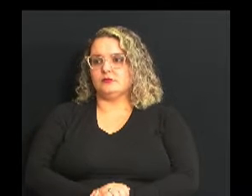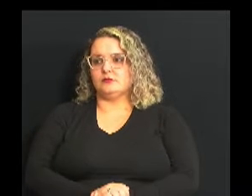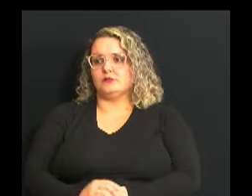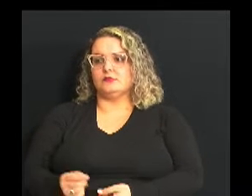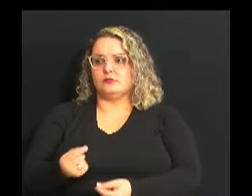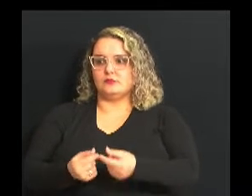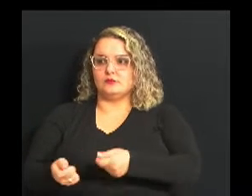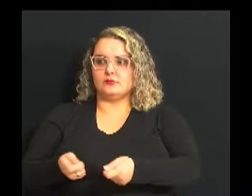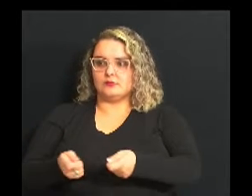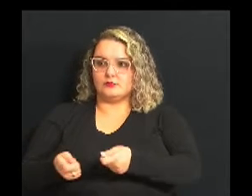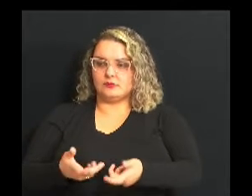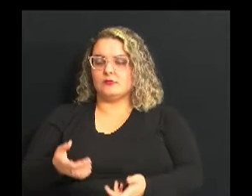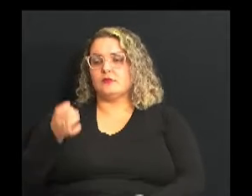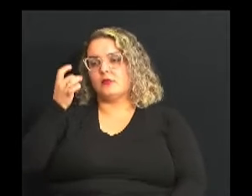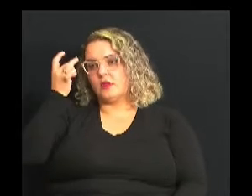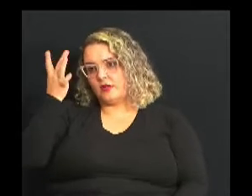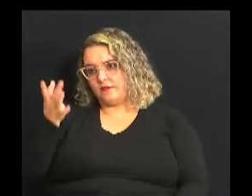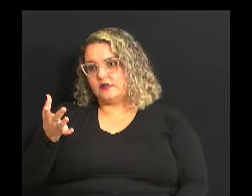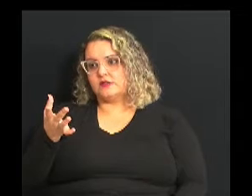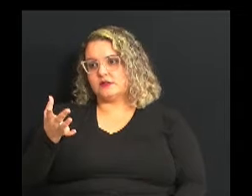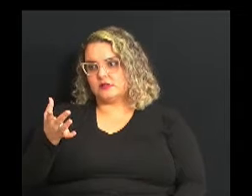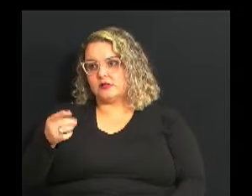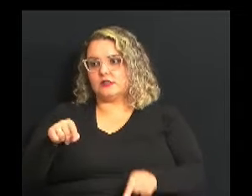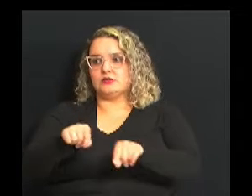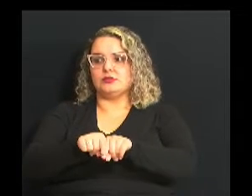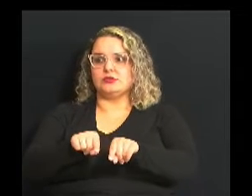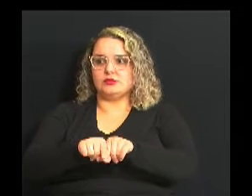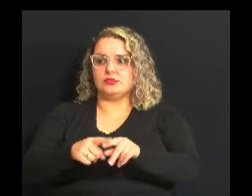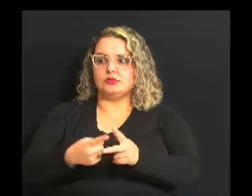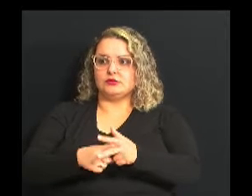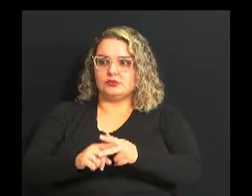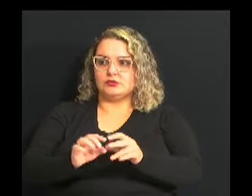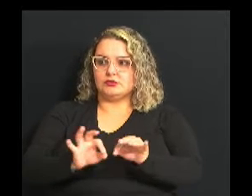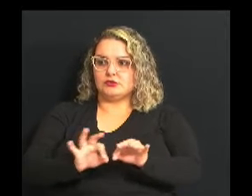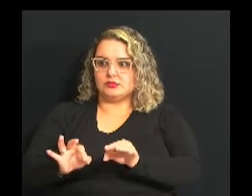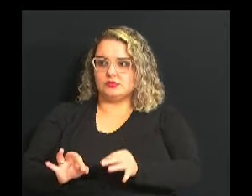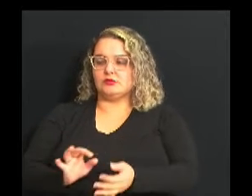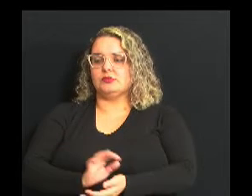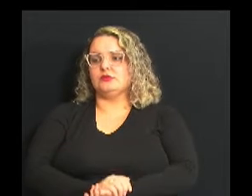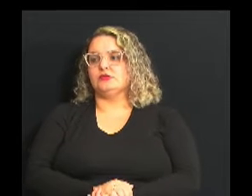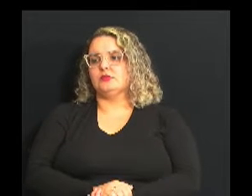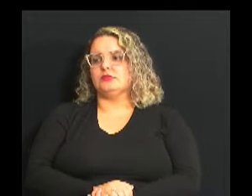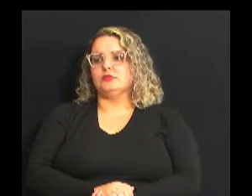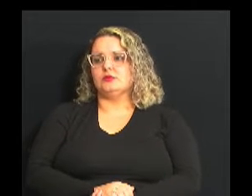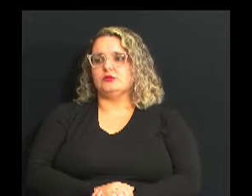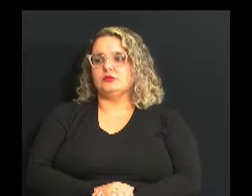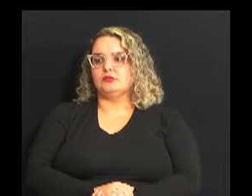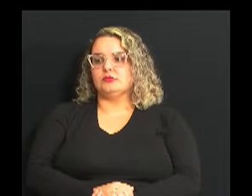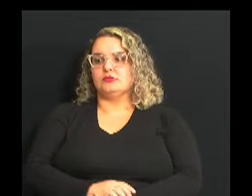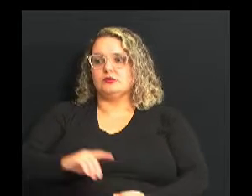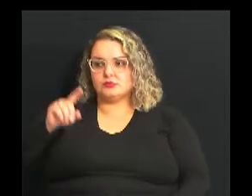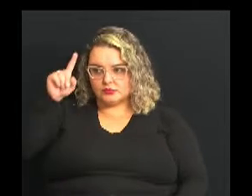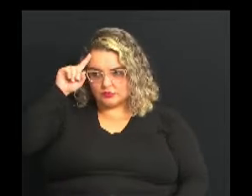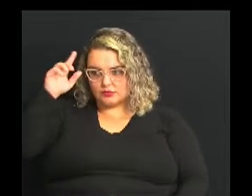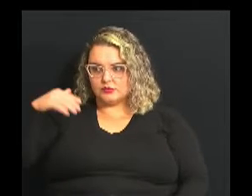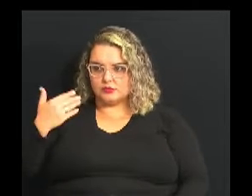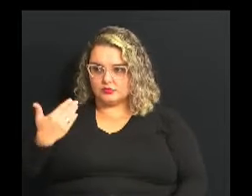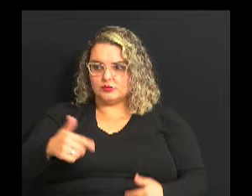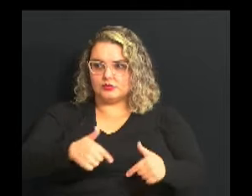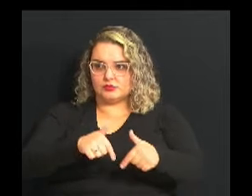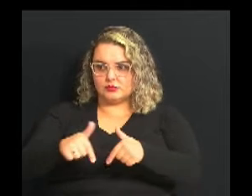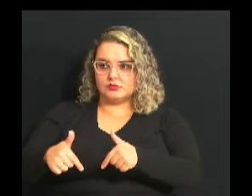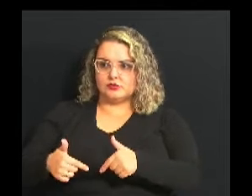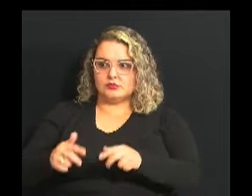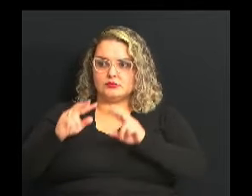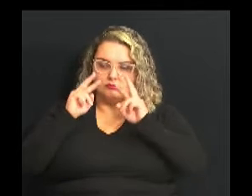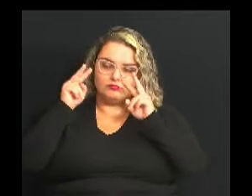gera uma facilidade na manutenção, no dia a dia do trabalho, né? Tendo visto que a